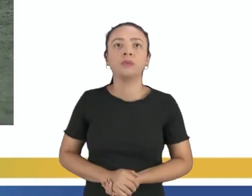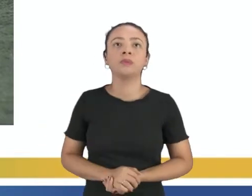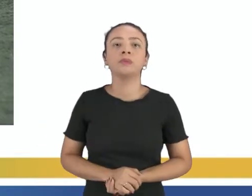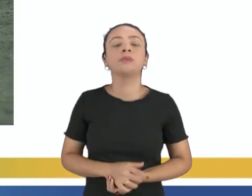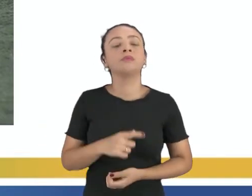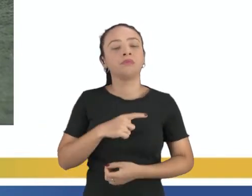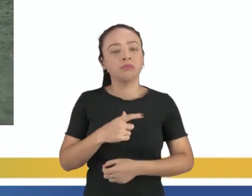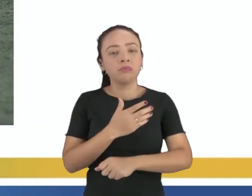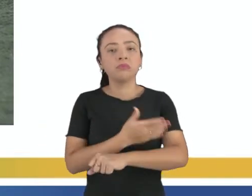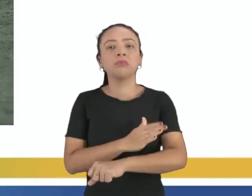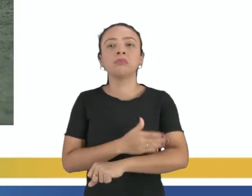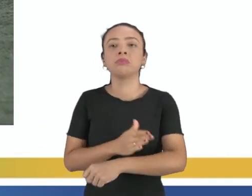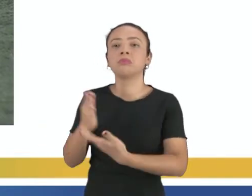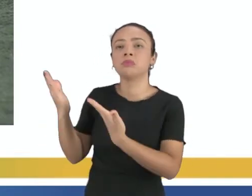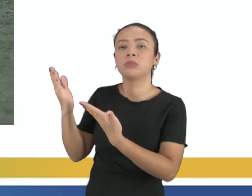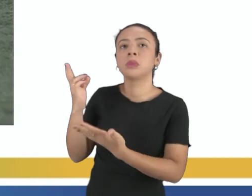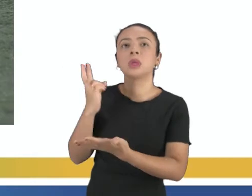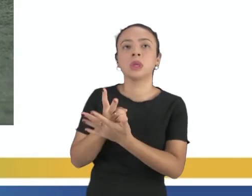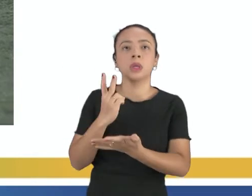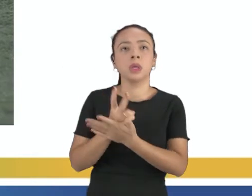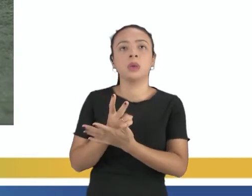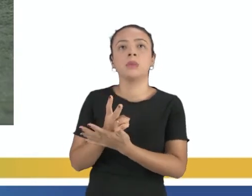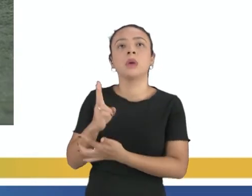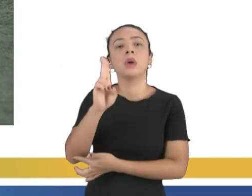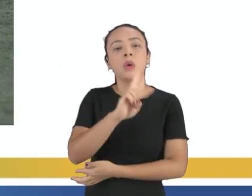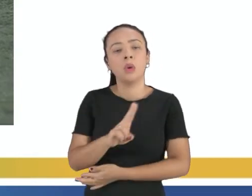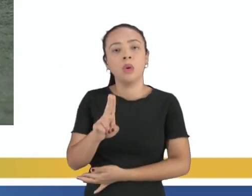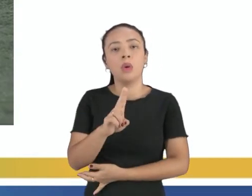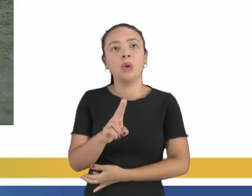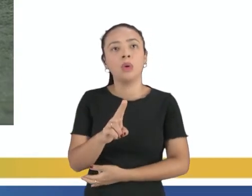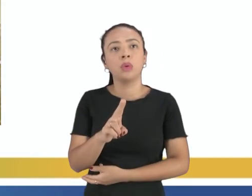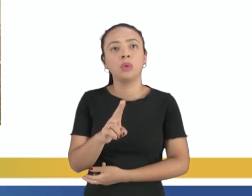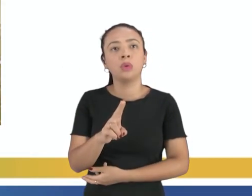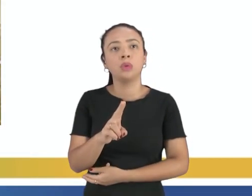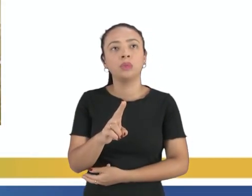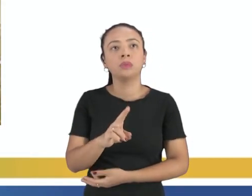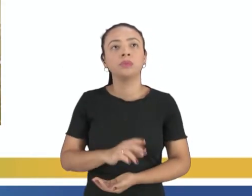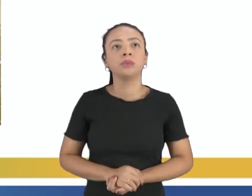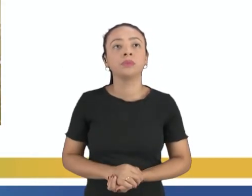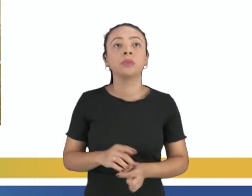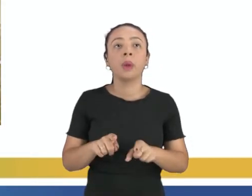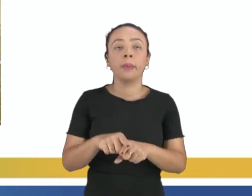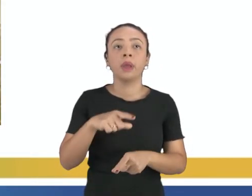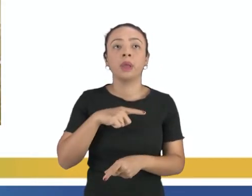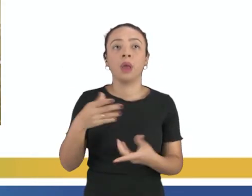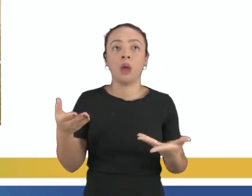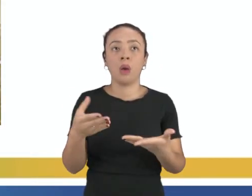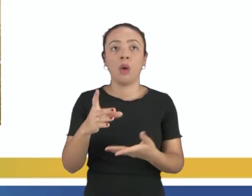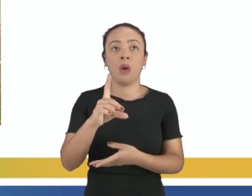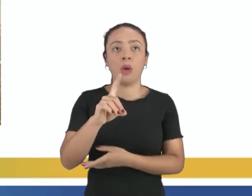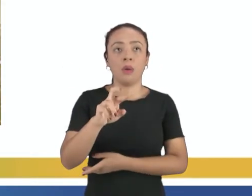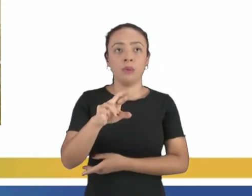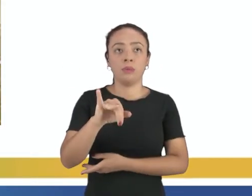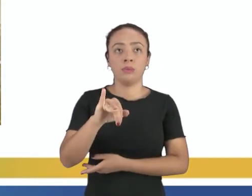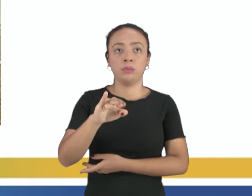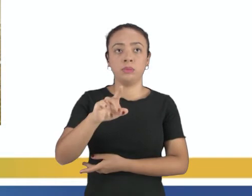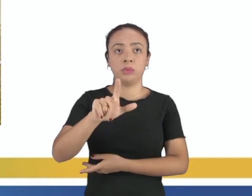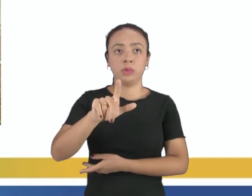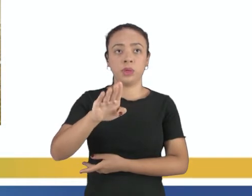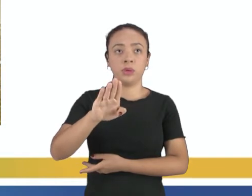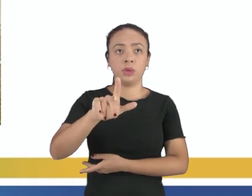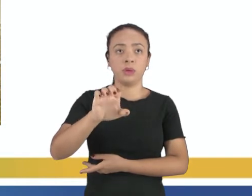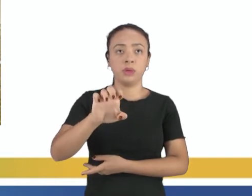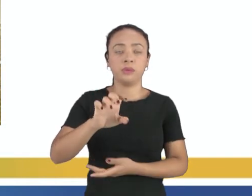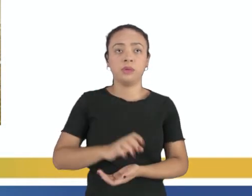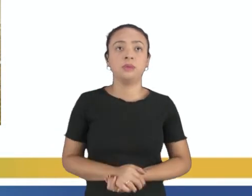ela treina muito, galerinha, essa parte, esse fundamento da condução de bola. Próximo fundamento junto, né, o drible